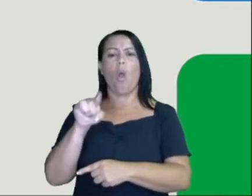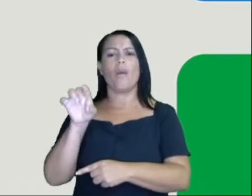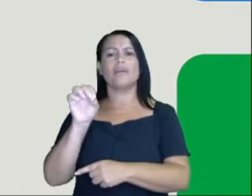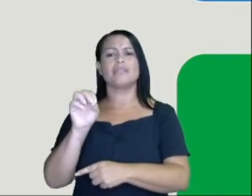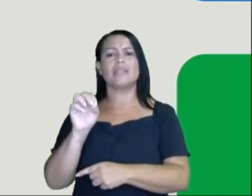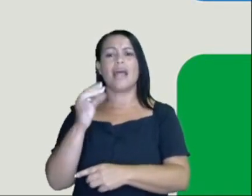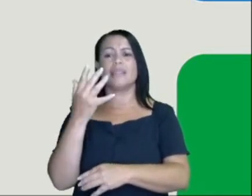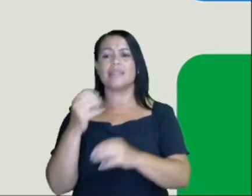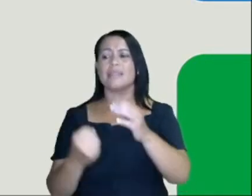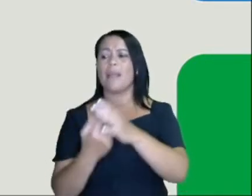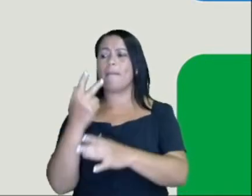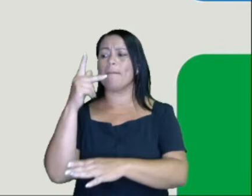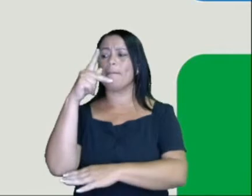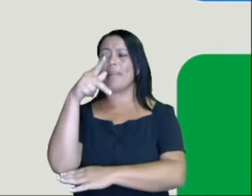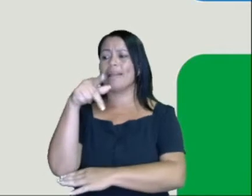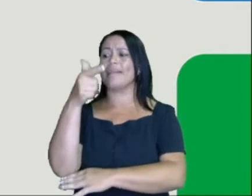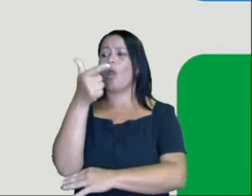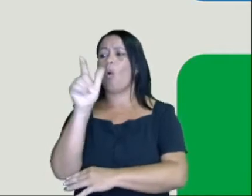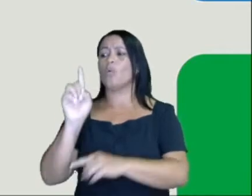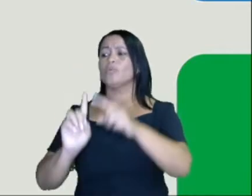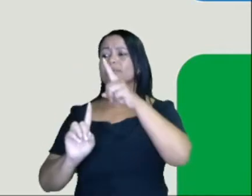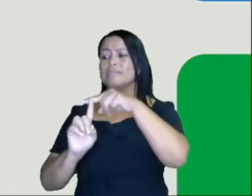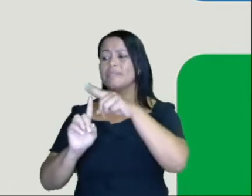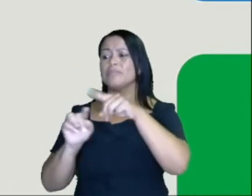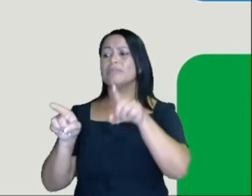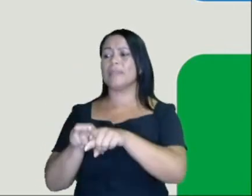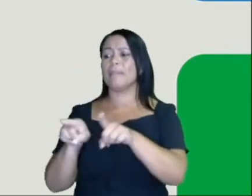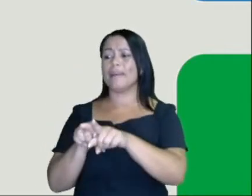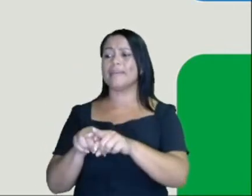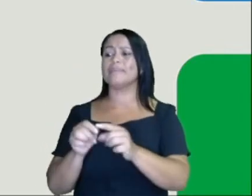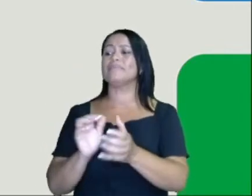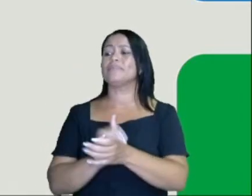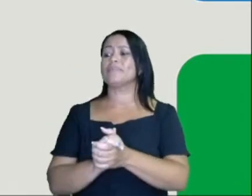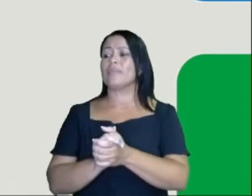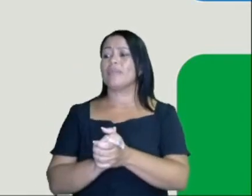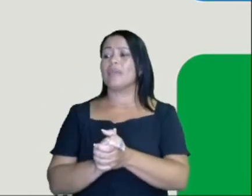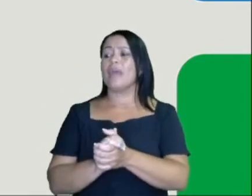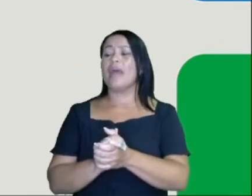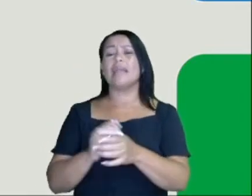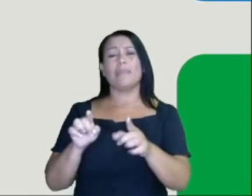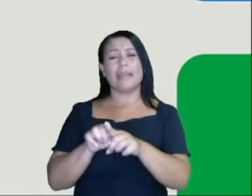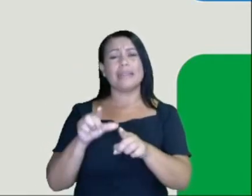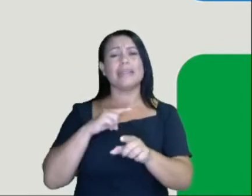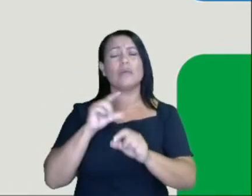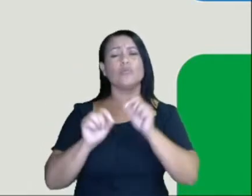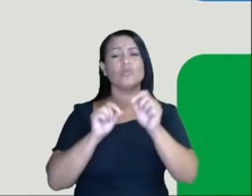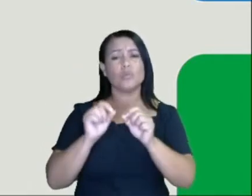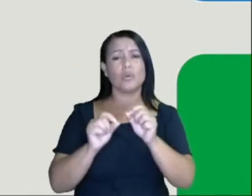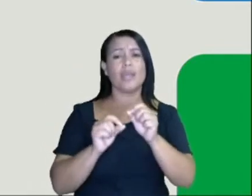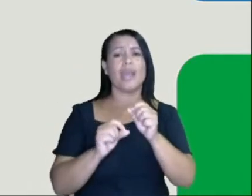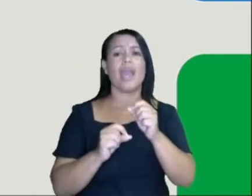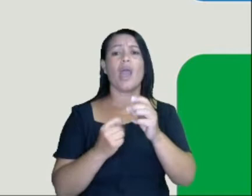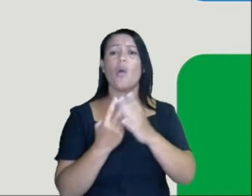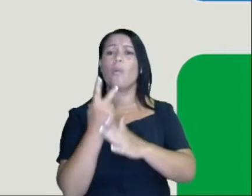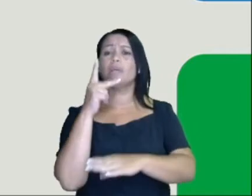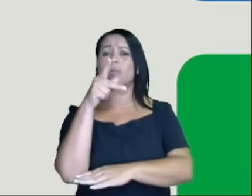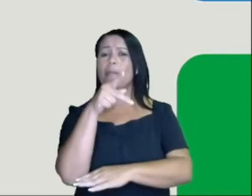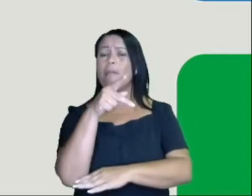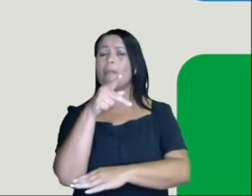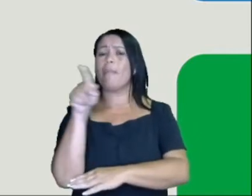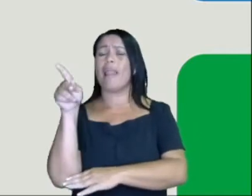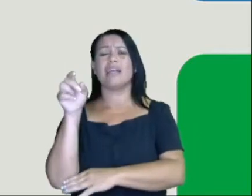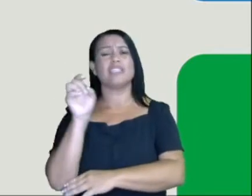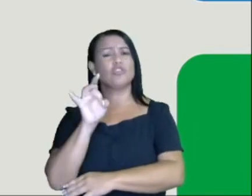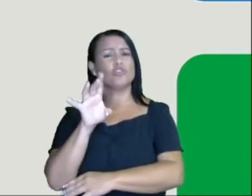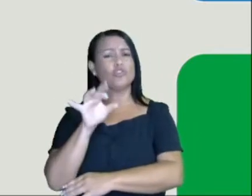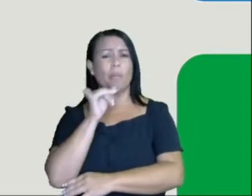plantas. Um outro tipo de parasitismo. O parasitismo também ocorre entre plantas. O parasitismo não ocorre